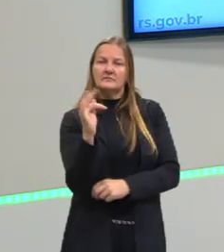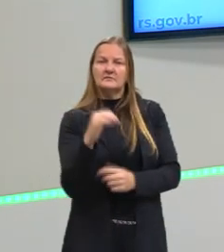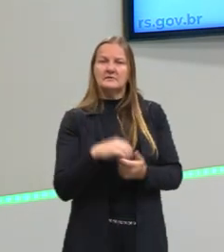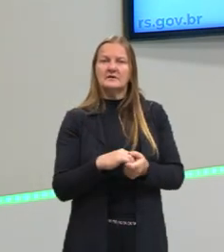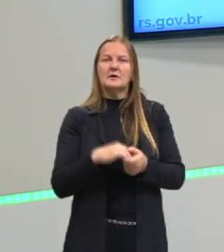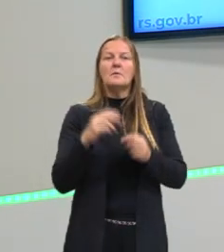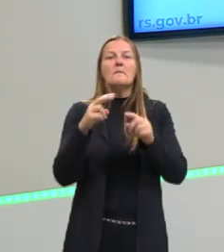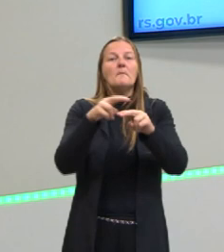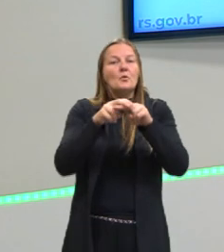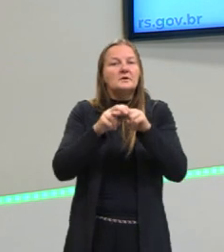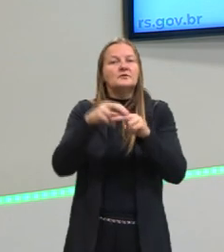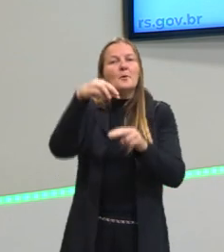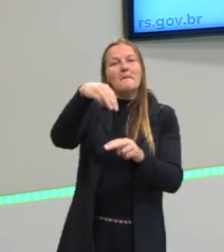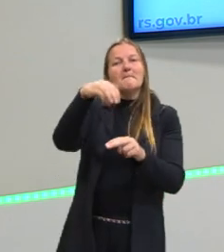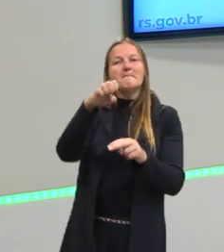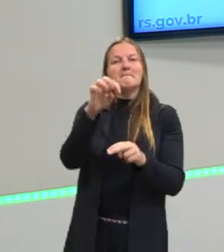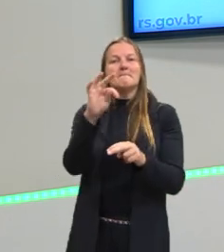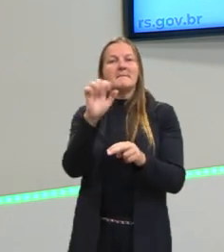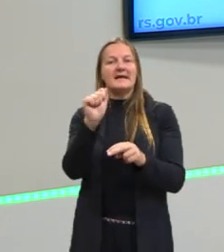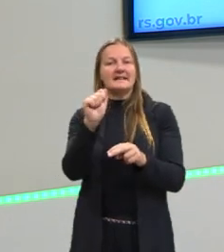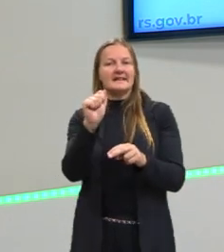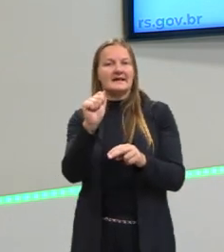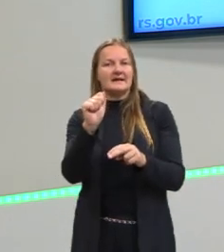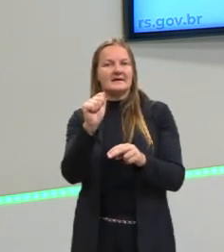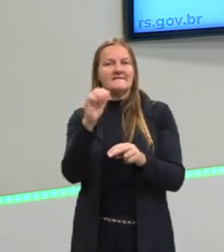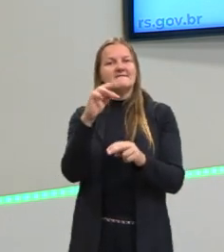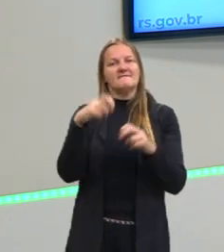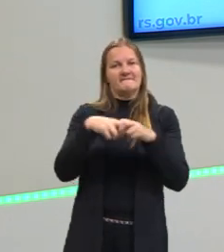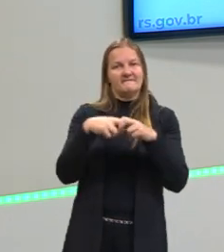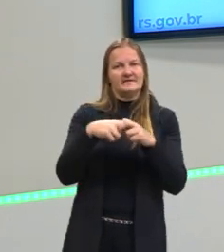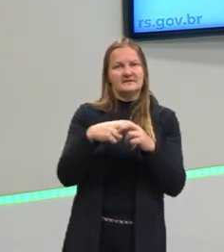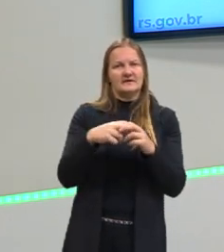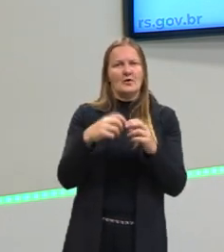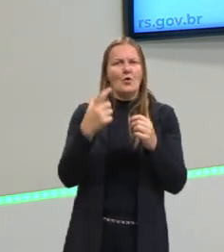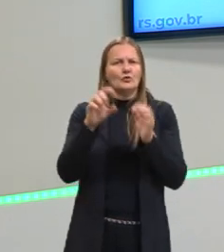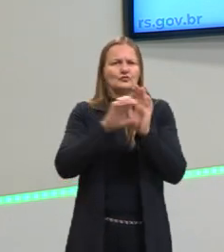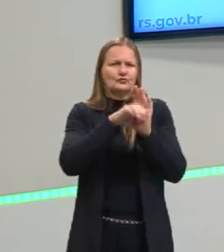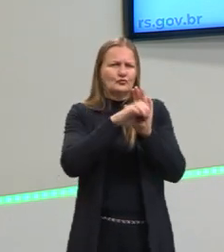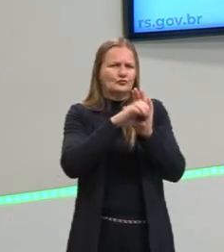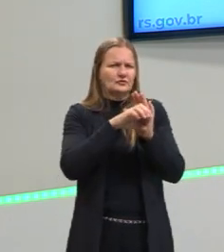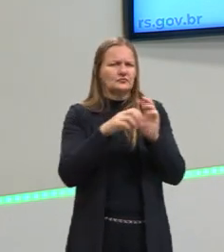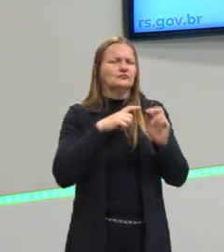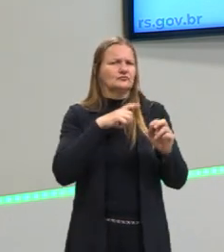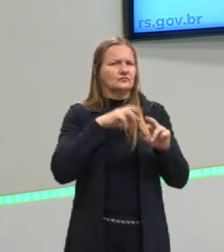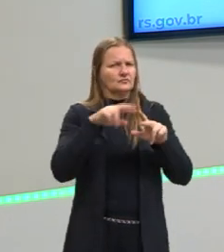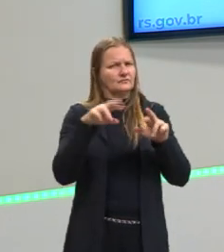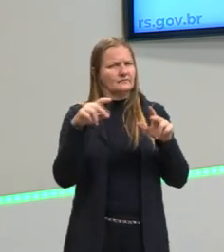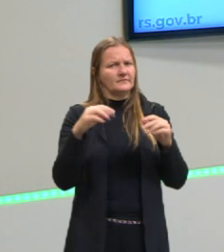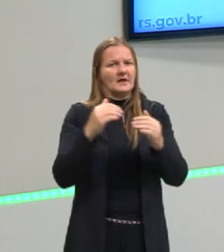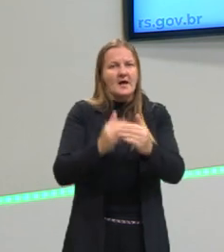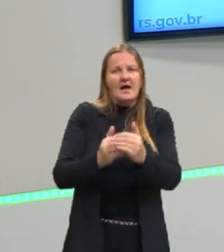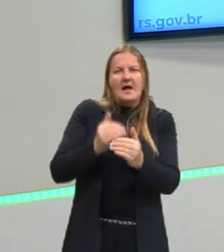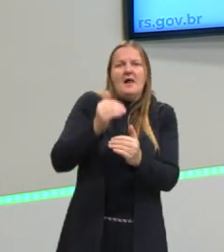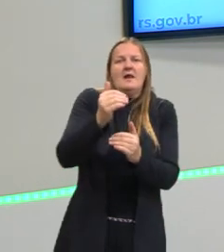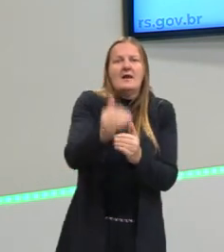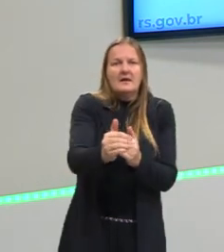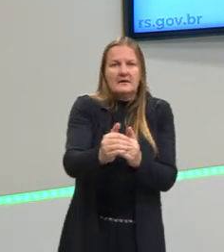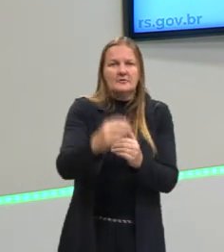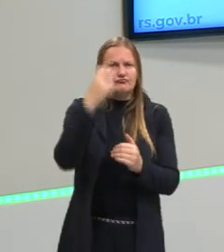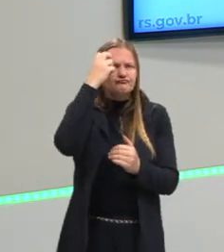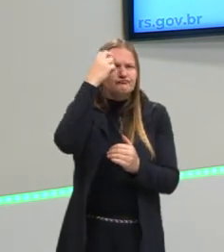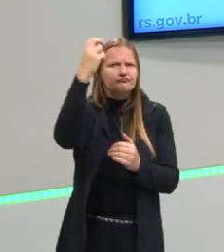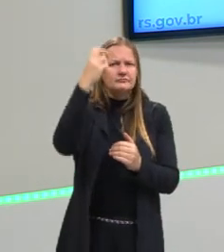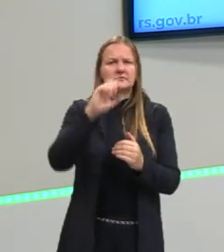que ficou chamado metafísica mas não é como outros conceitos de metafísica como algo do mundo